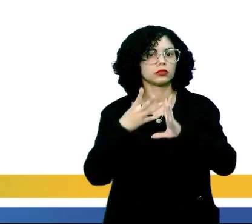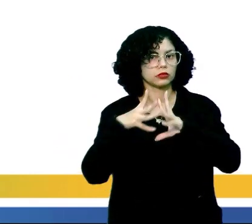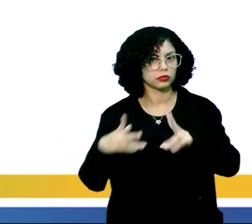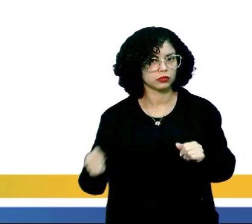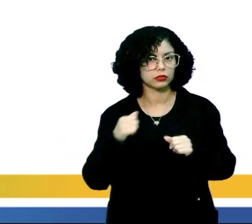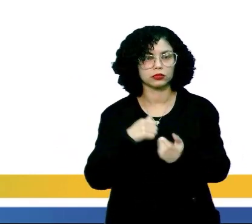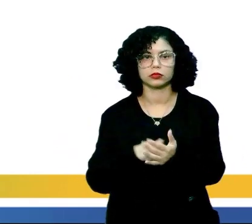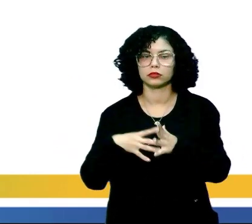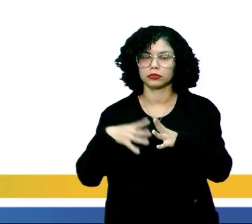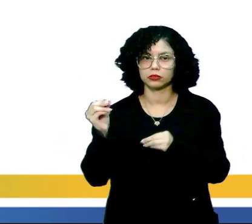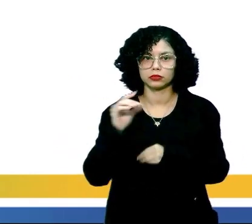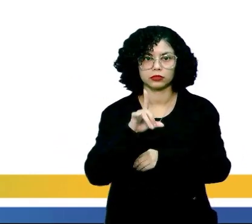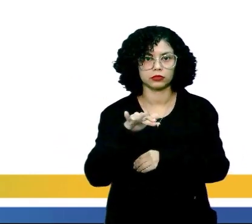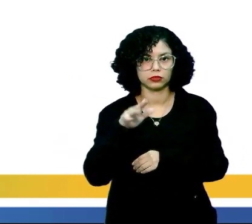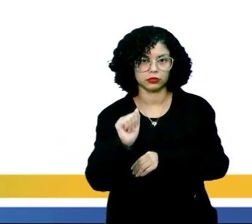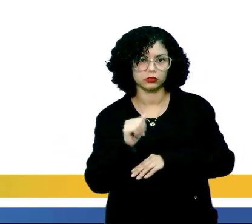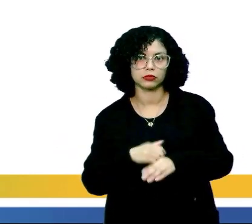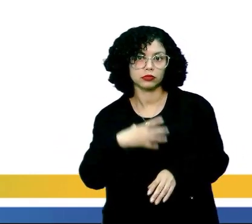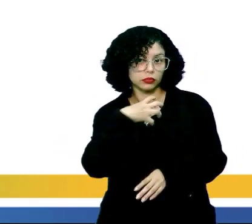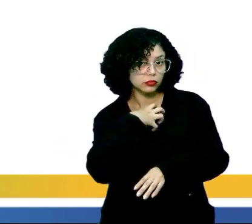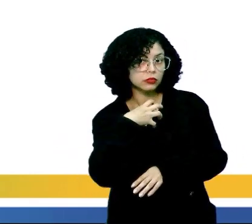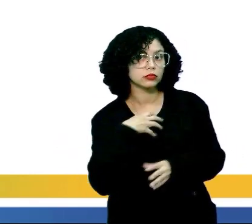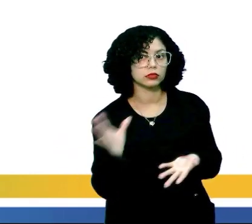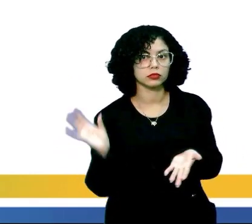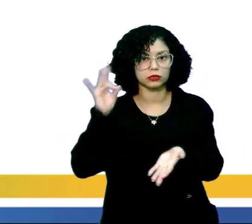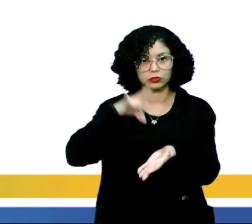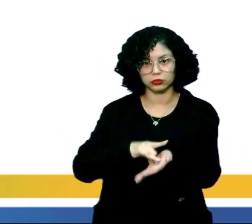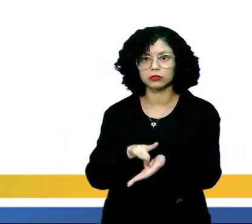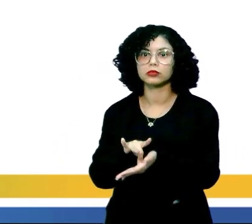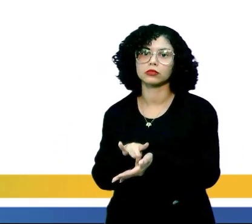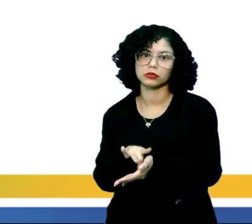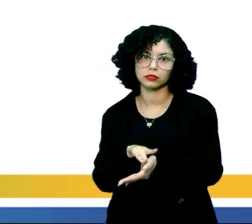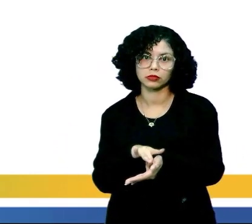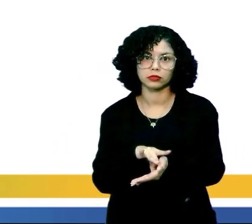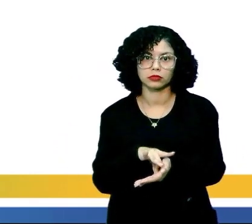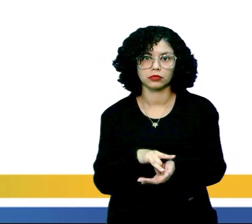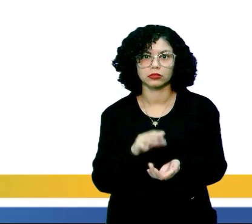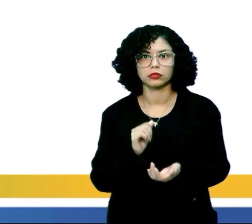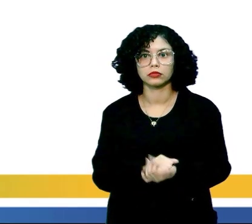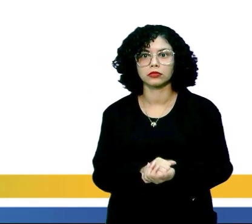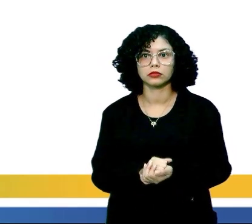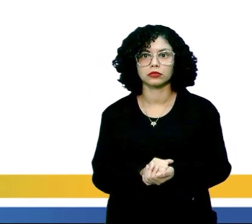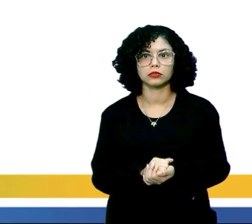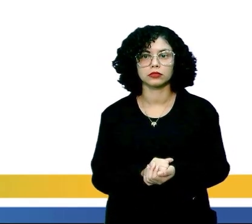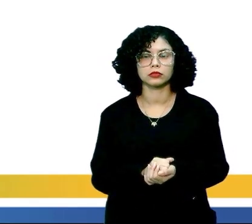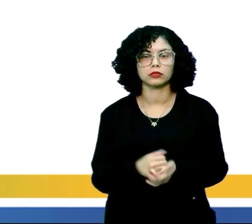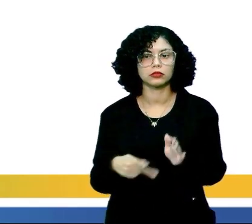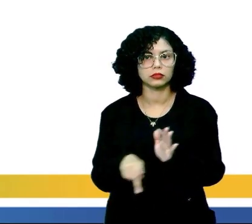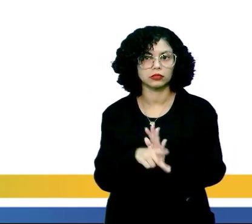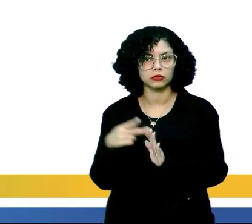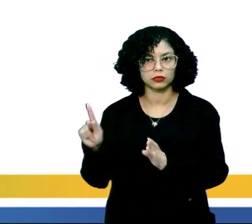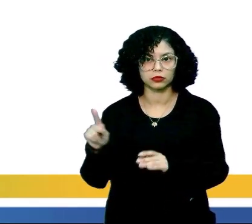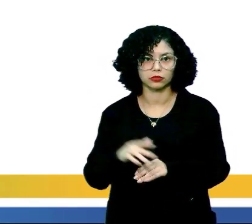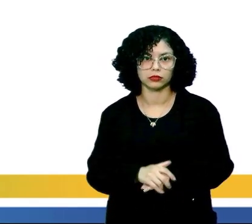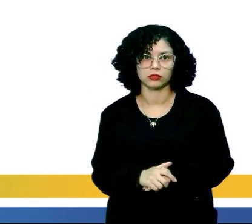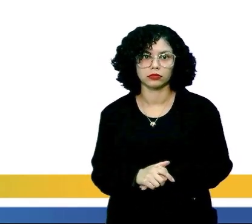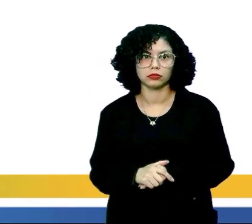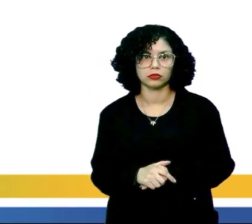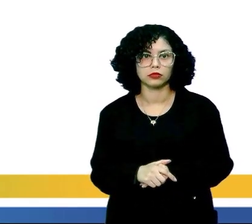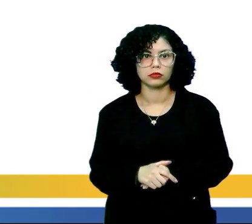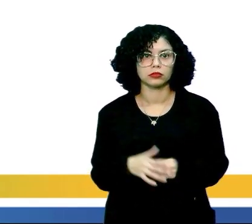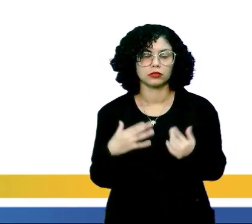vai diluindo em cisma. Dá o sentimento da realidade e o remédio para